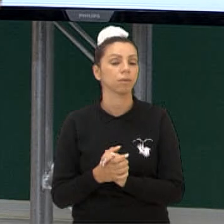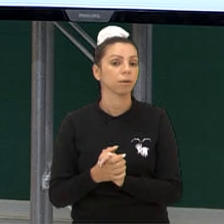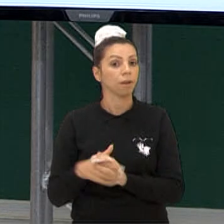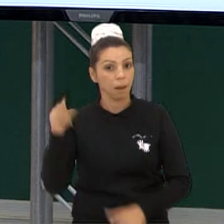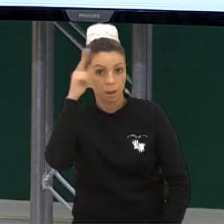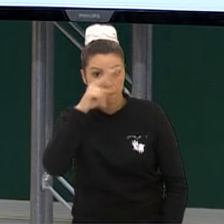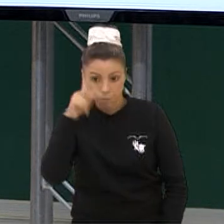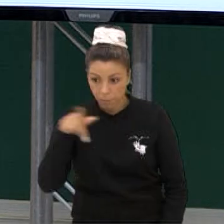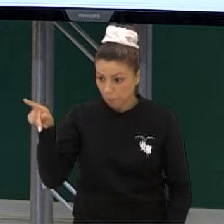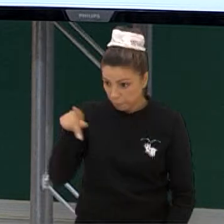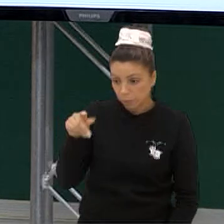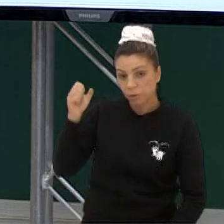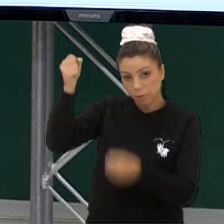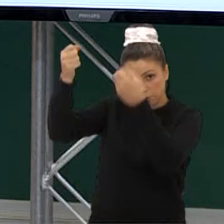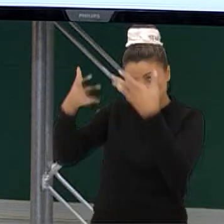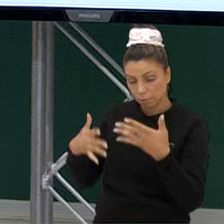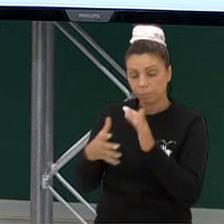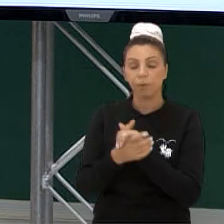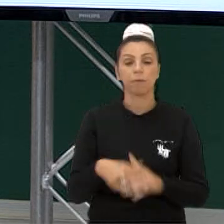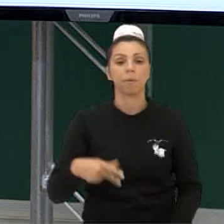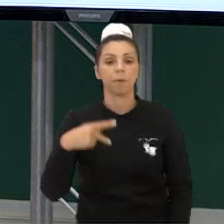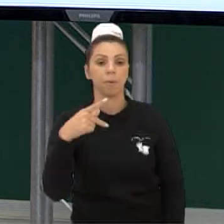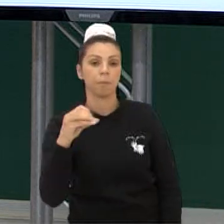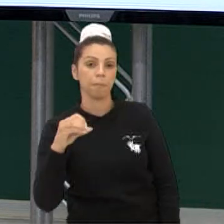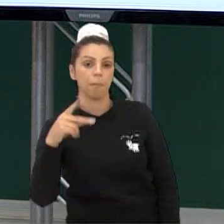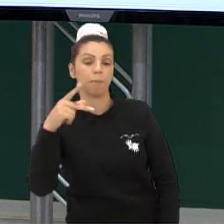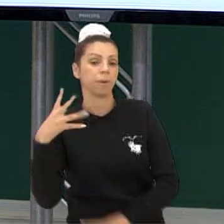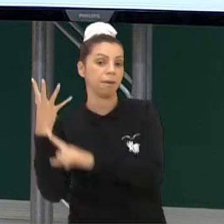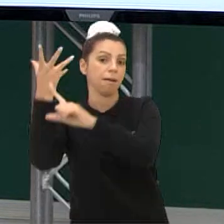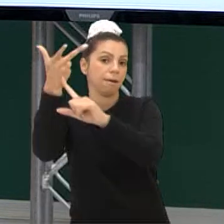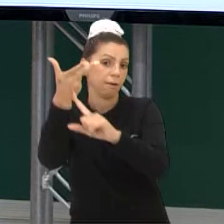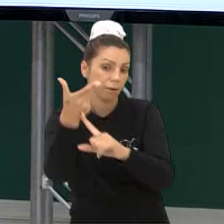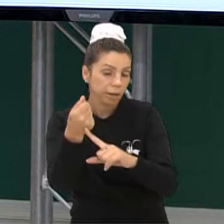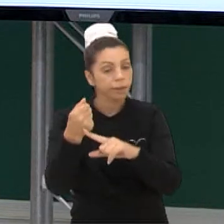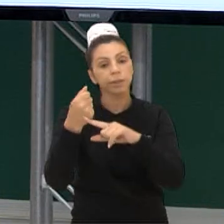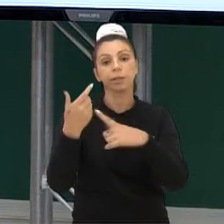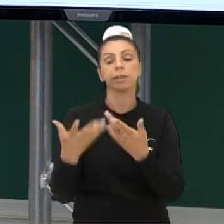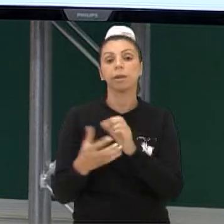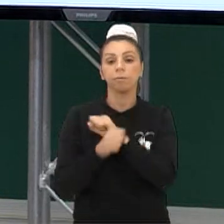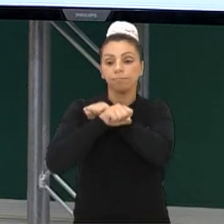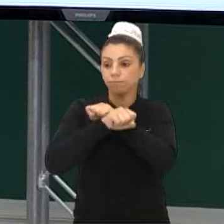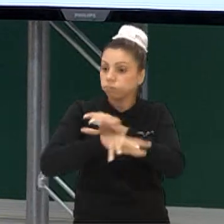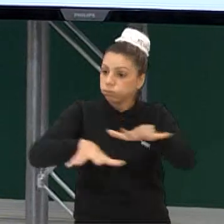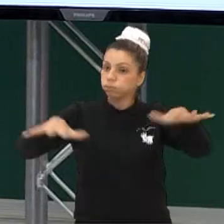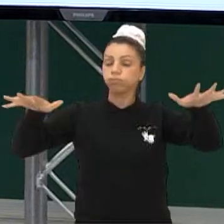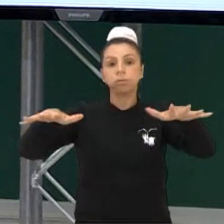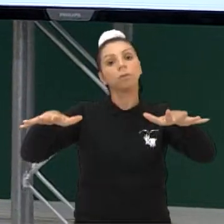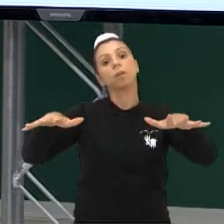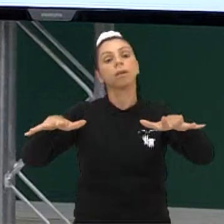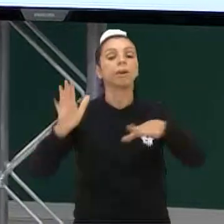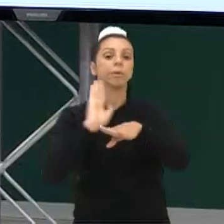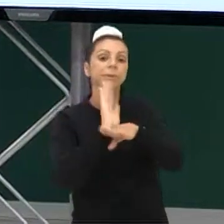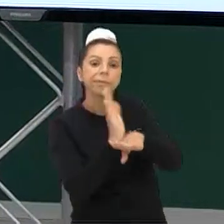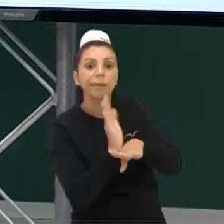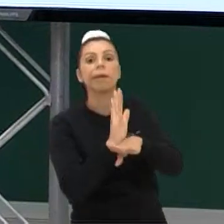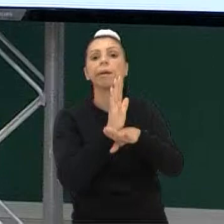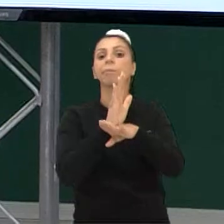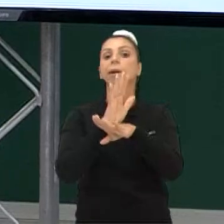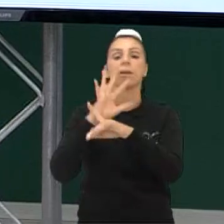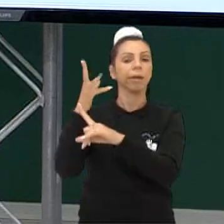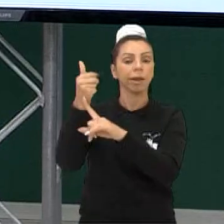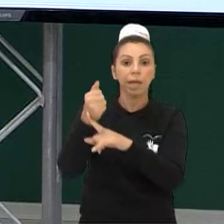o que o professor já falou, quando a gente fala em arte pop, a gente está falando de aquilo que é divulgado na publicidade, é divulgado no cinema, aquilo que